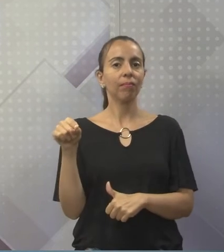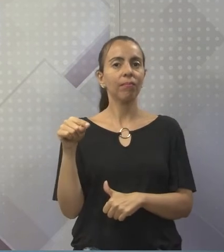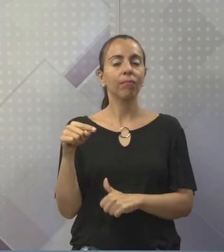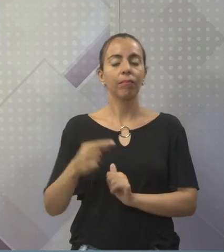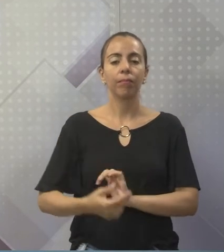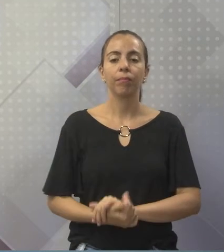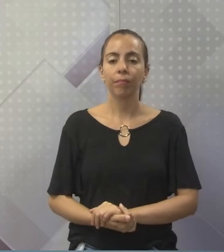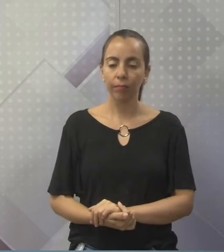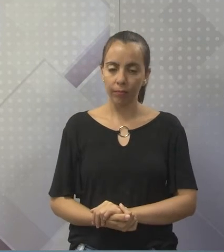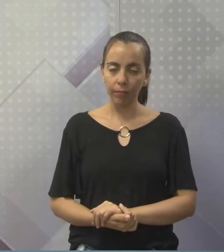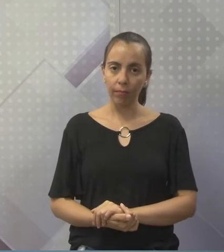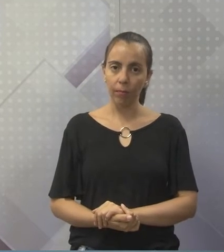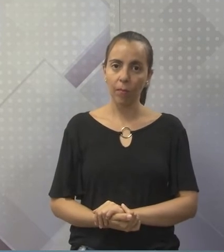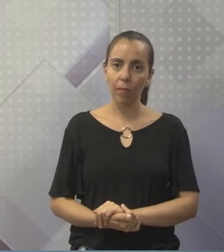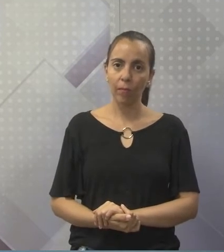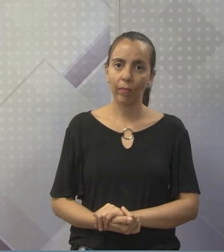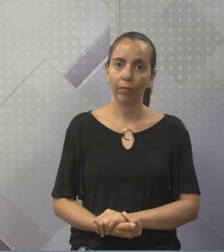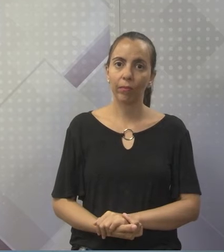Como